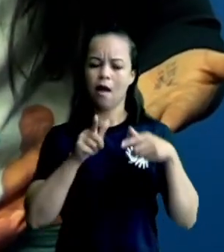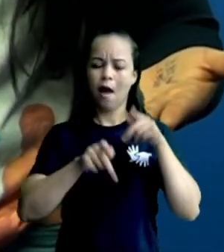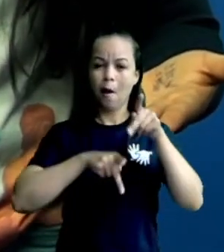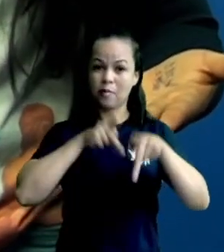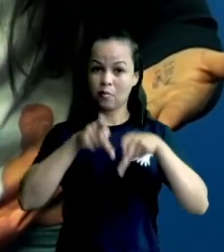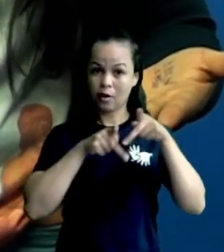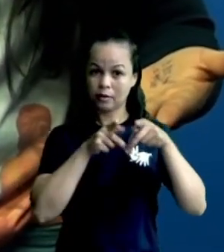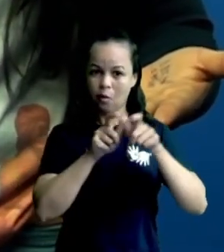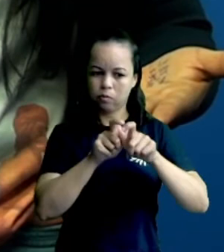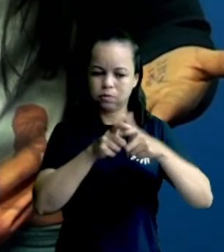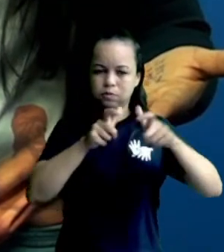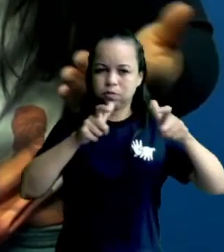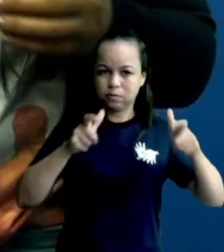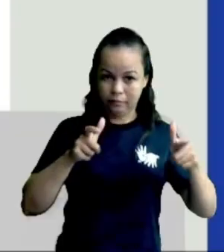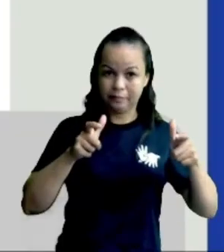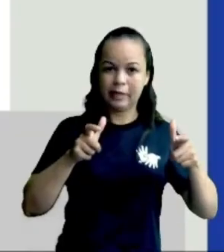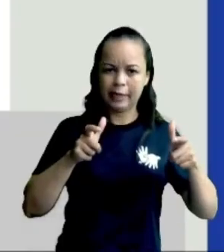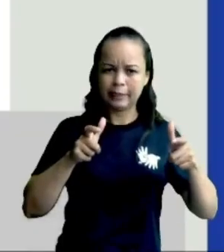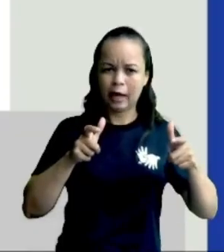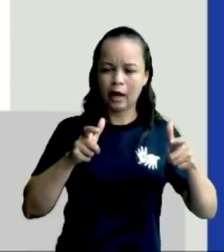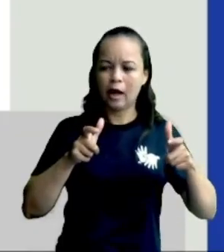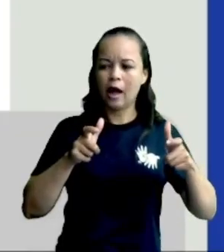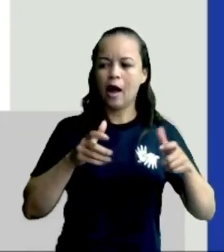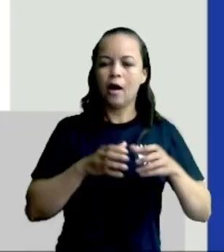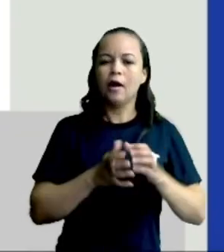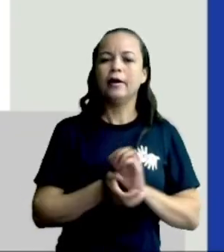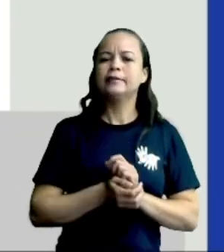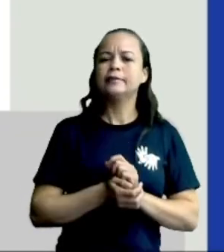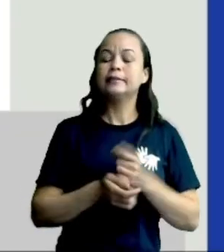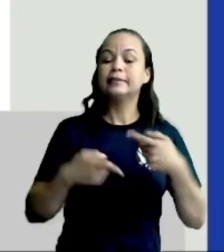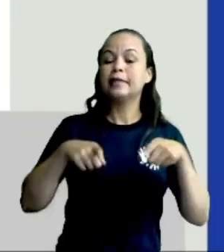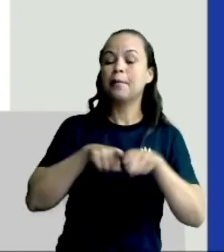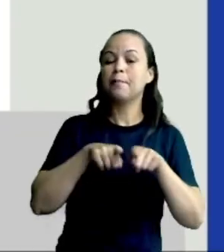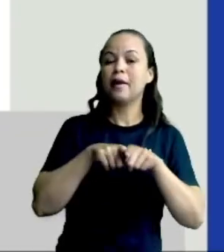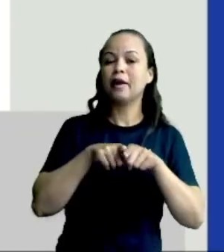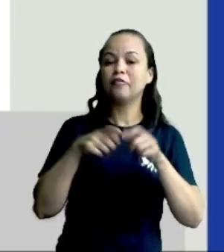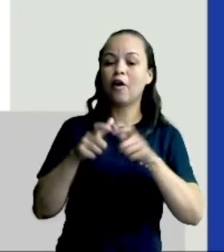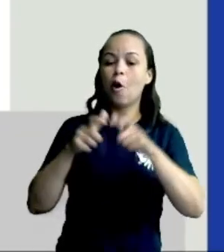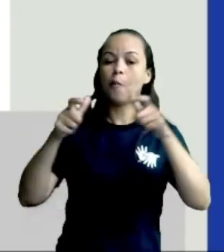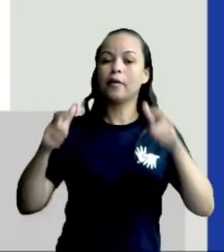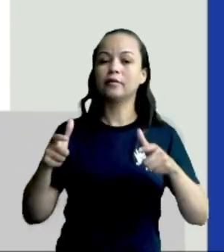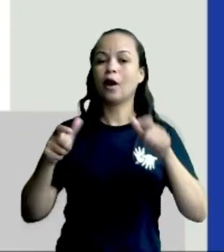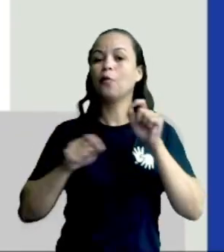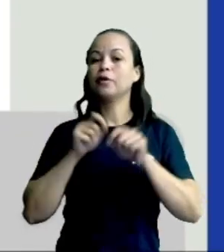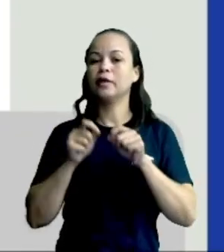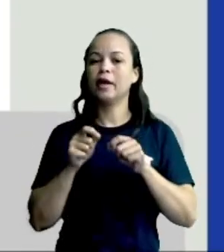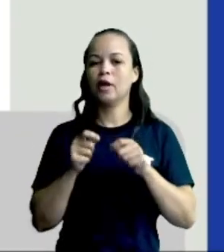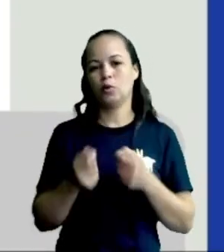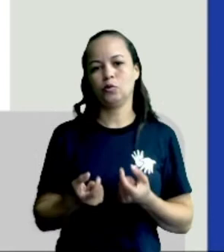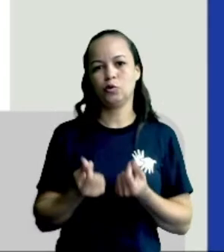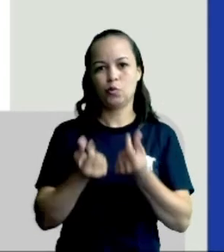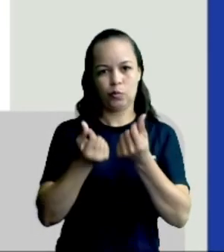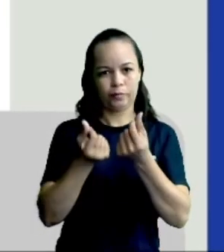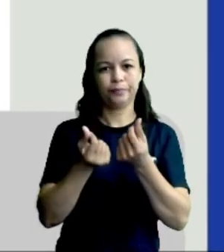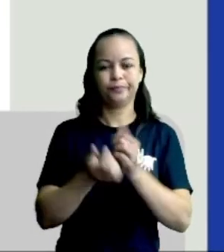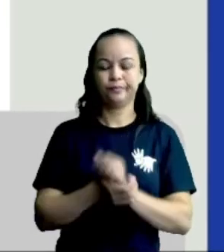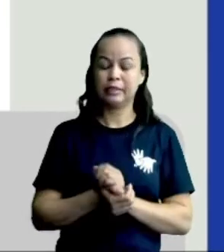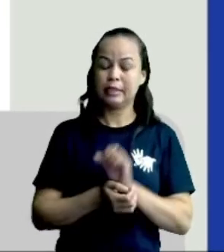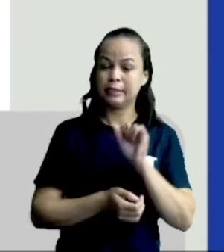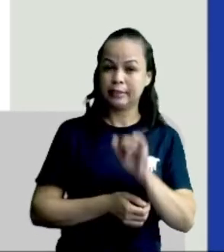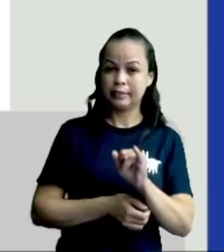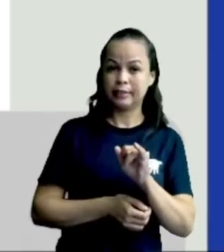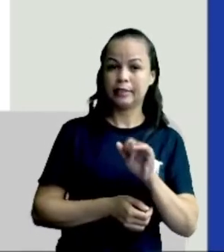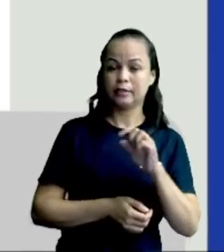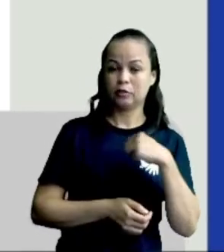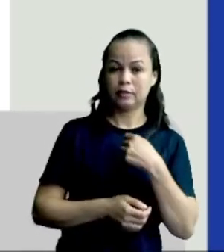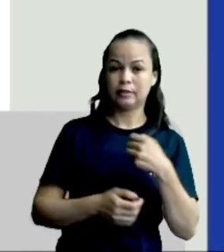população aumenta, também vai aumentar o quê? Custos. Se nossa cidade está aumentando,